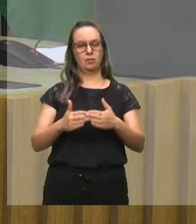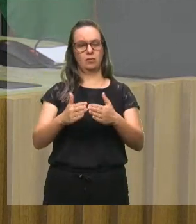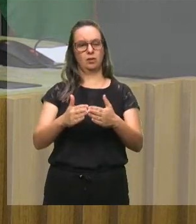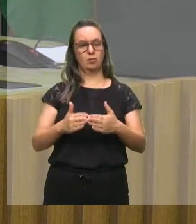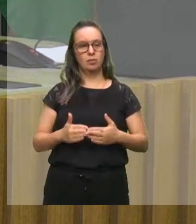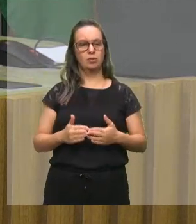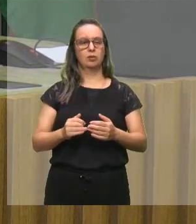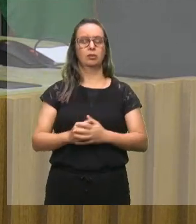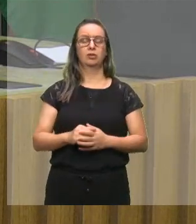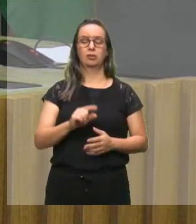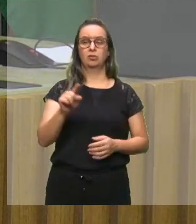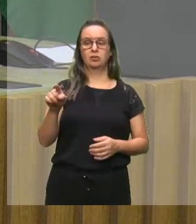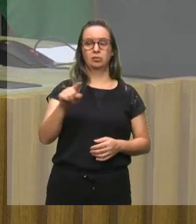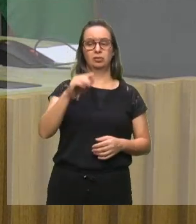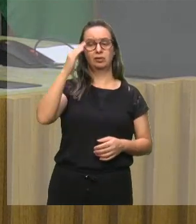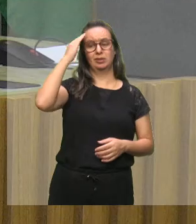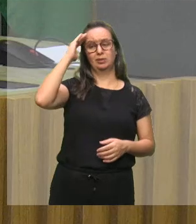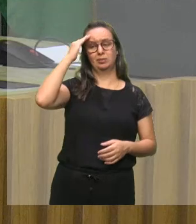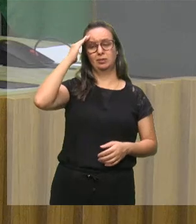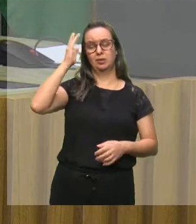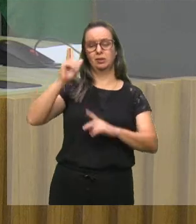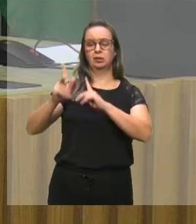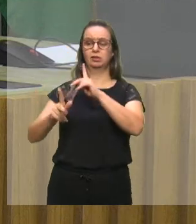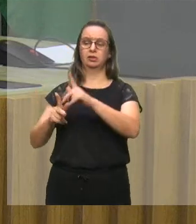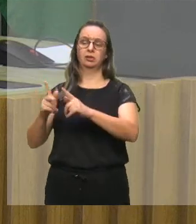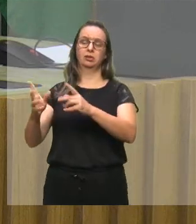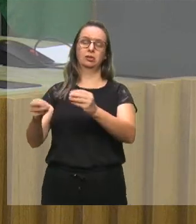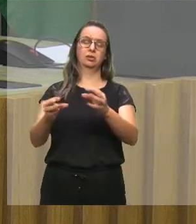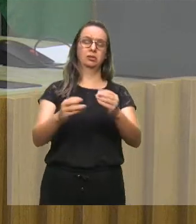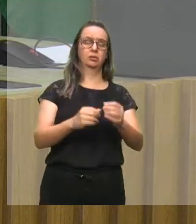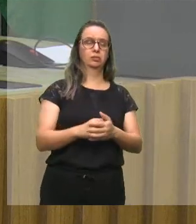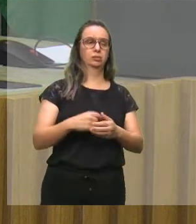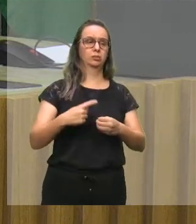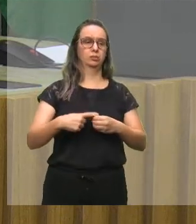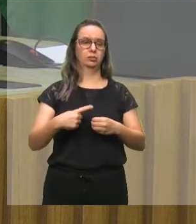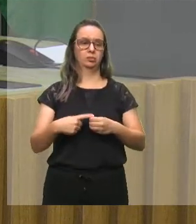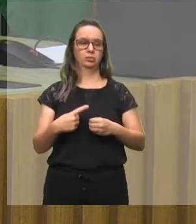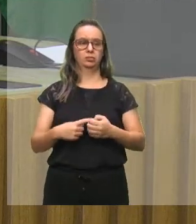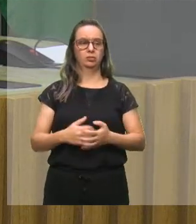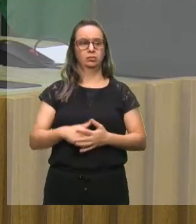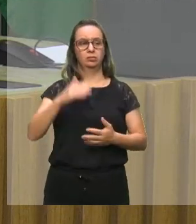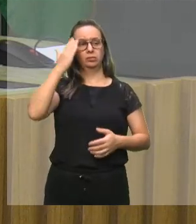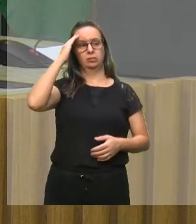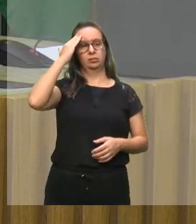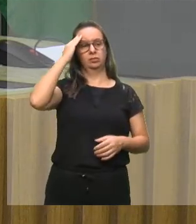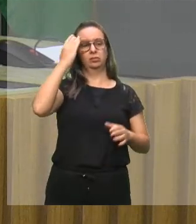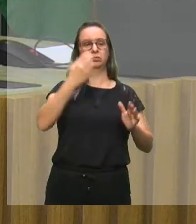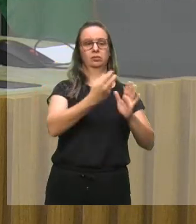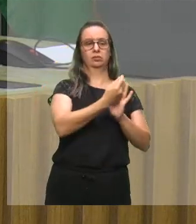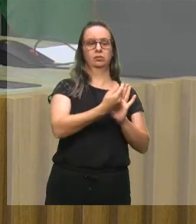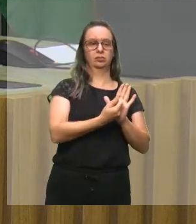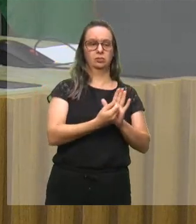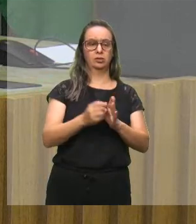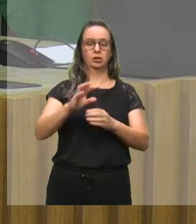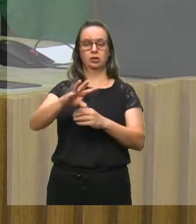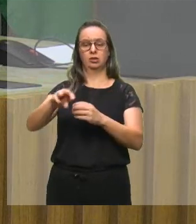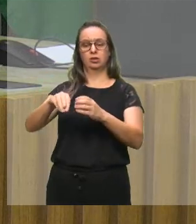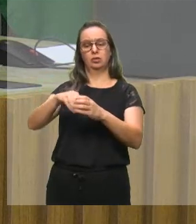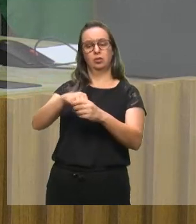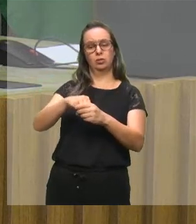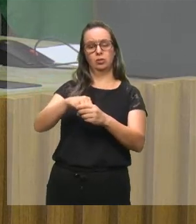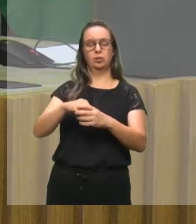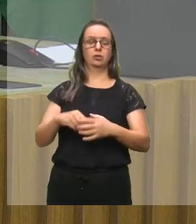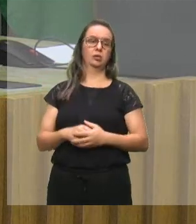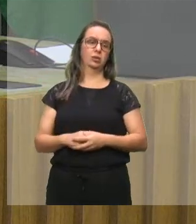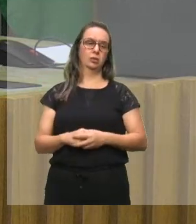vocês pensem na população da cidade, tá? E pensem nesse orçamento que pode ou não ser executado por